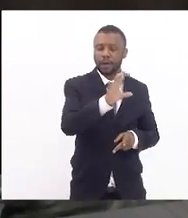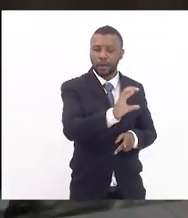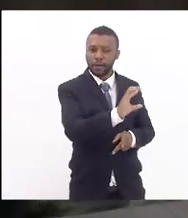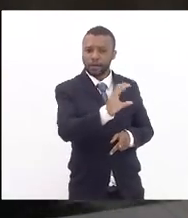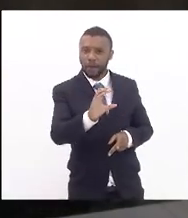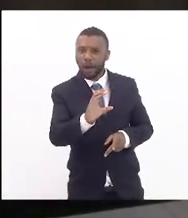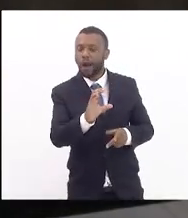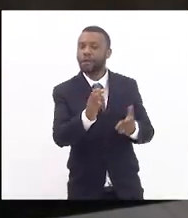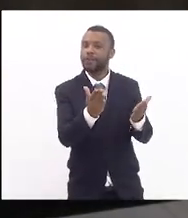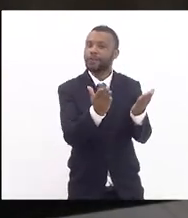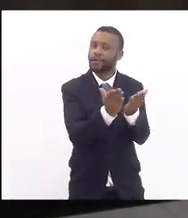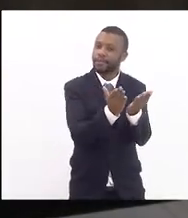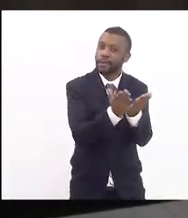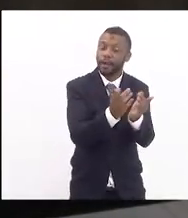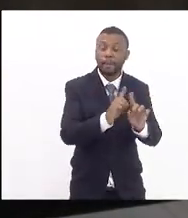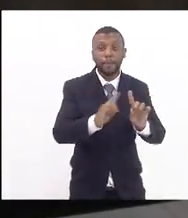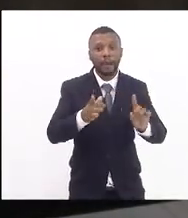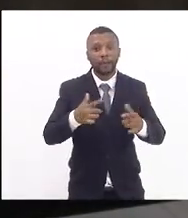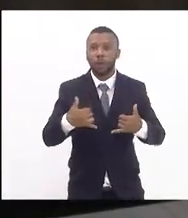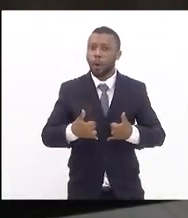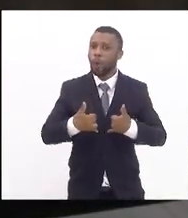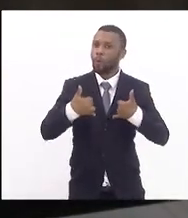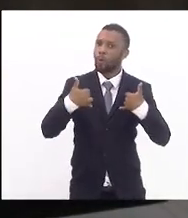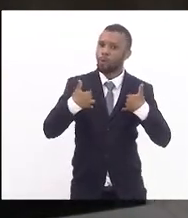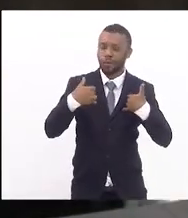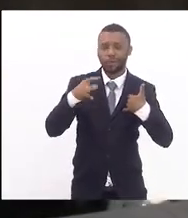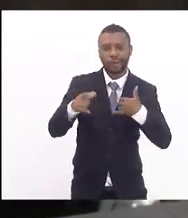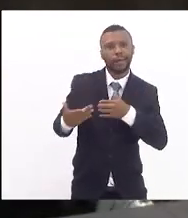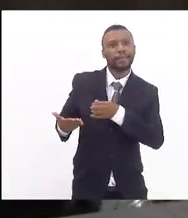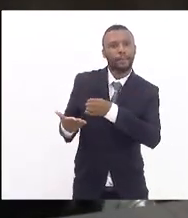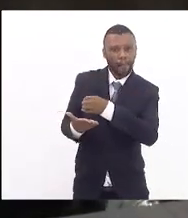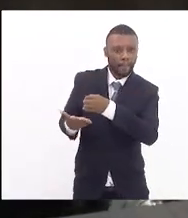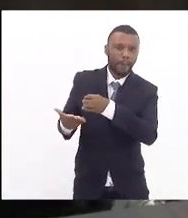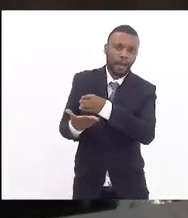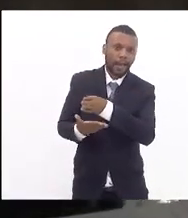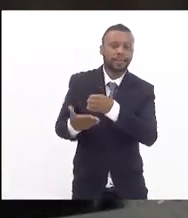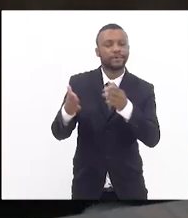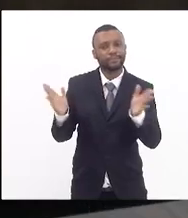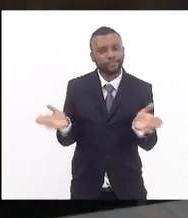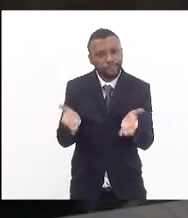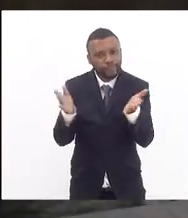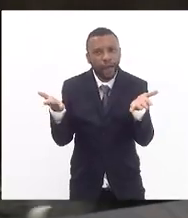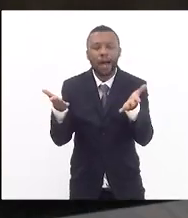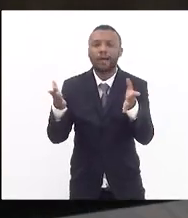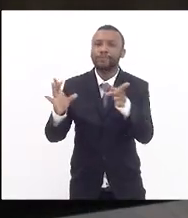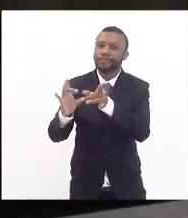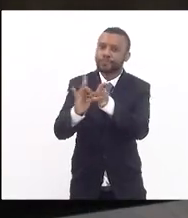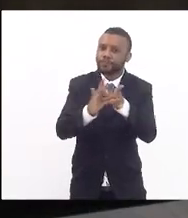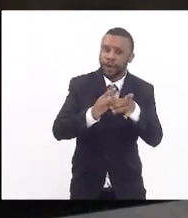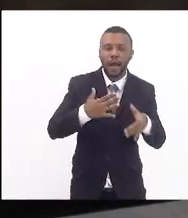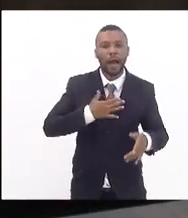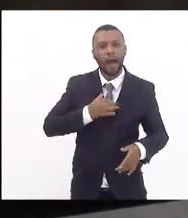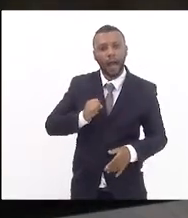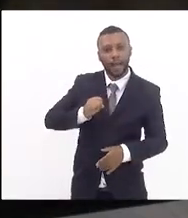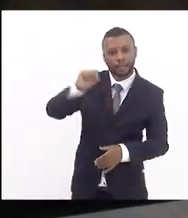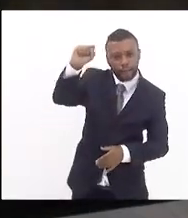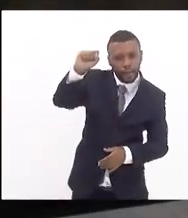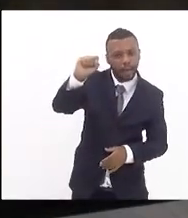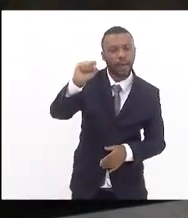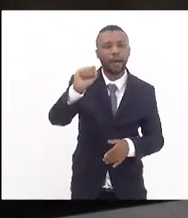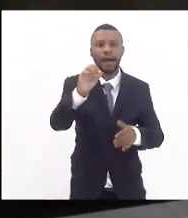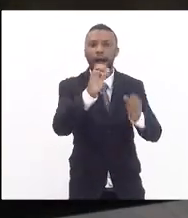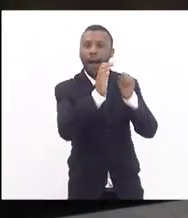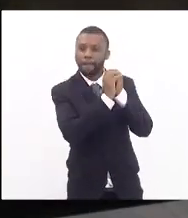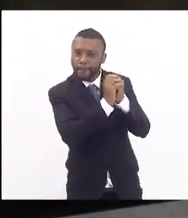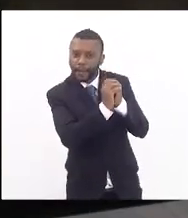de evangelização, mas tenho muito orgulho das minhas raízes. E exalto o ecumenismo. Axé para quem é de axé, amém para quem é de